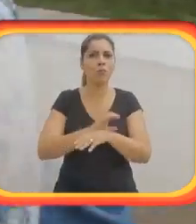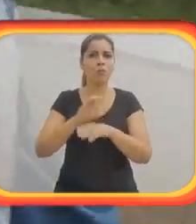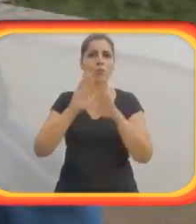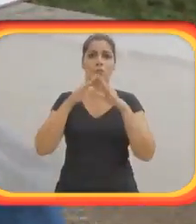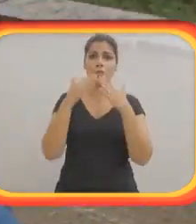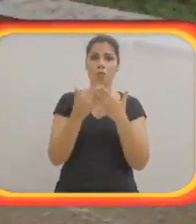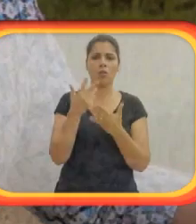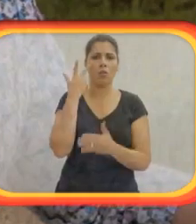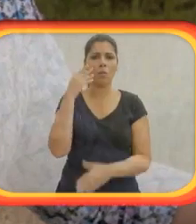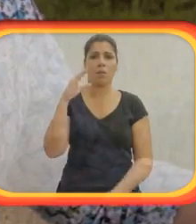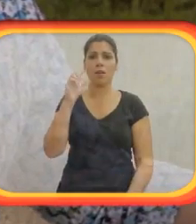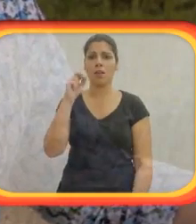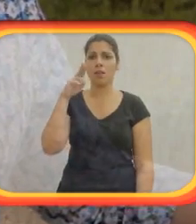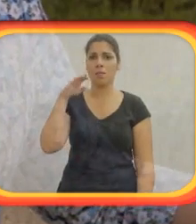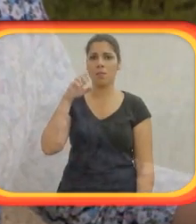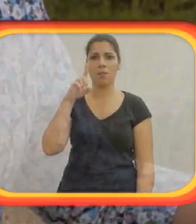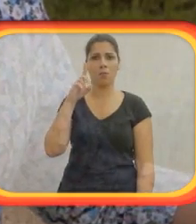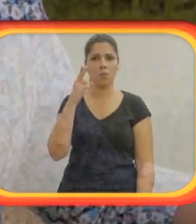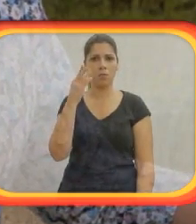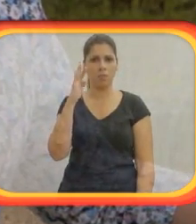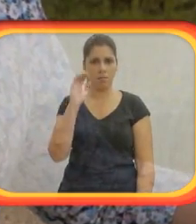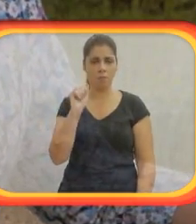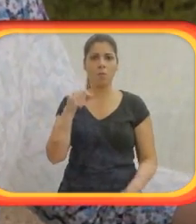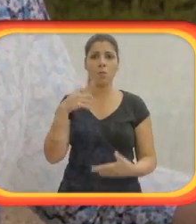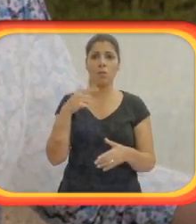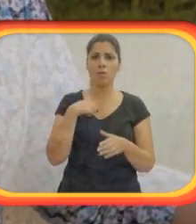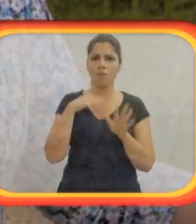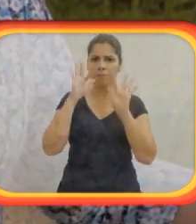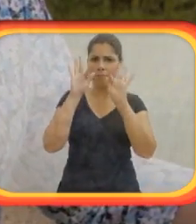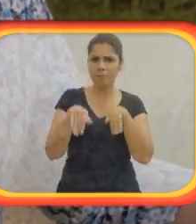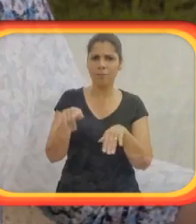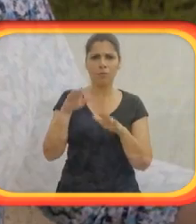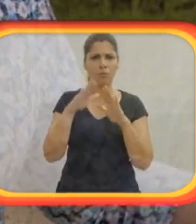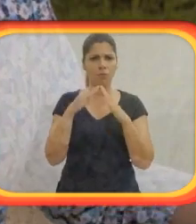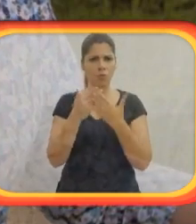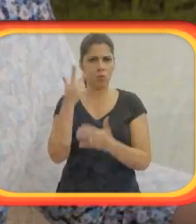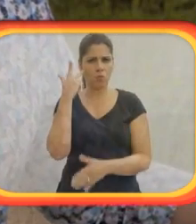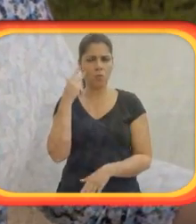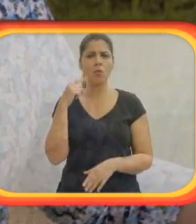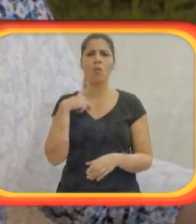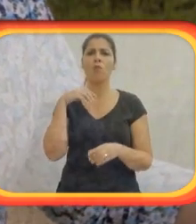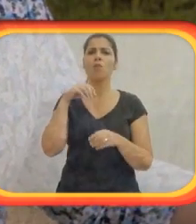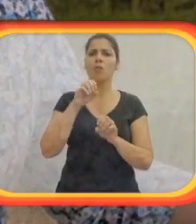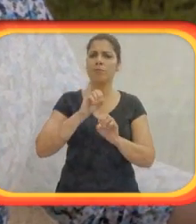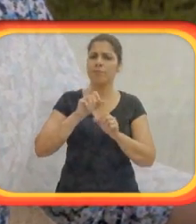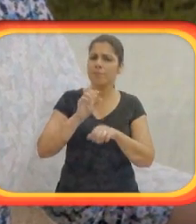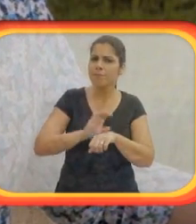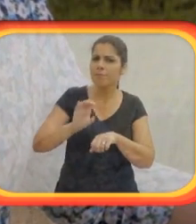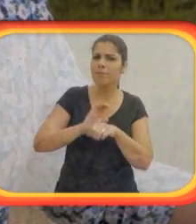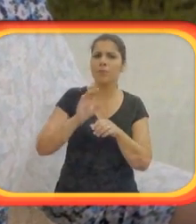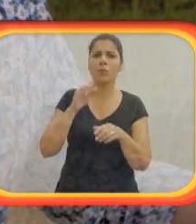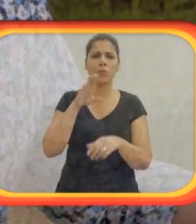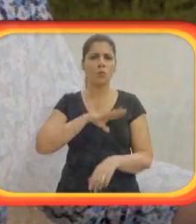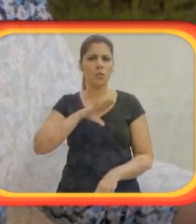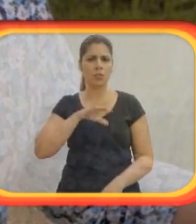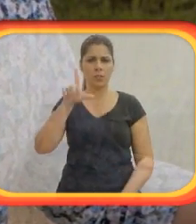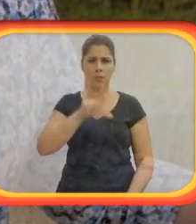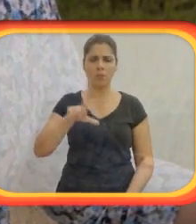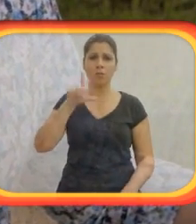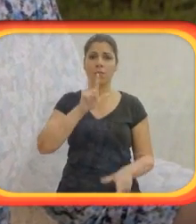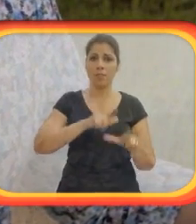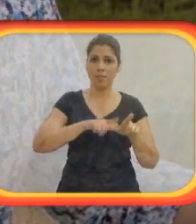curso da Escola Normal, Carmela Dutra. Quando eu termino a Escola Normal, eu faço Português, Literatura,